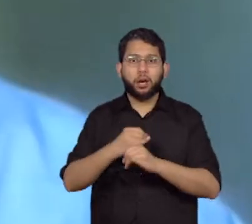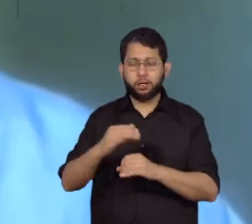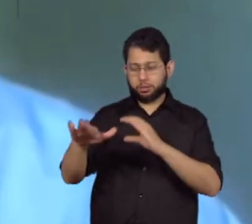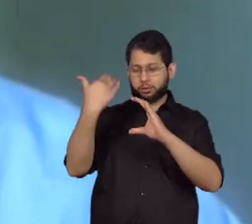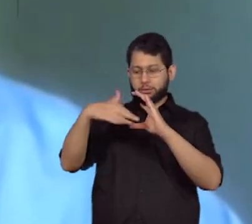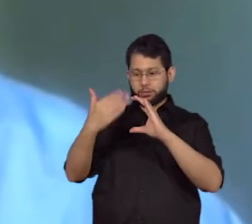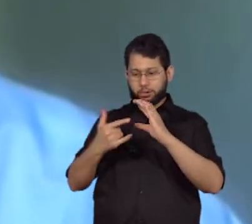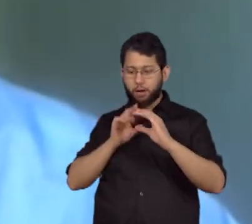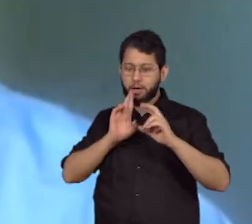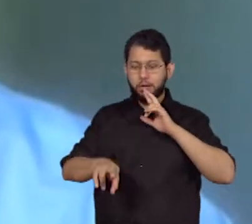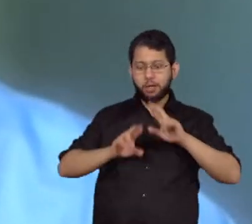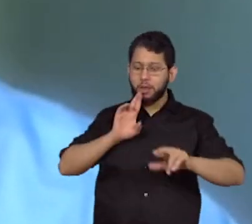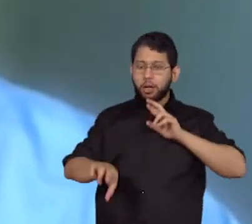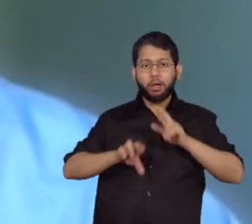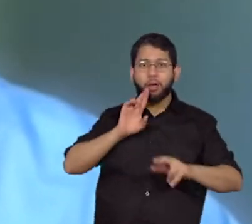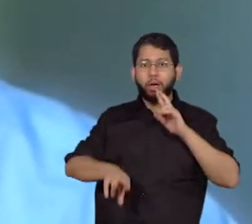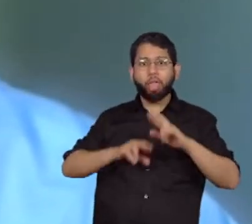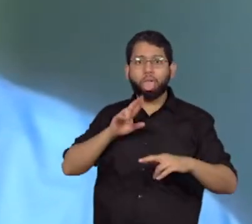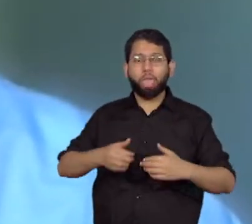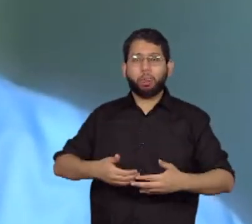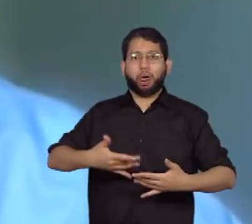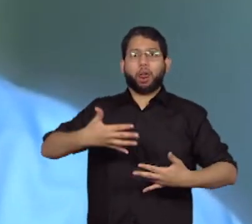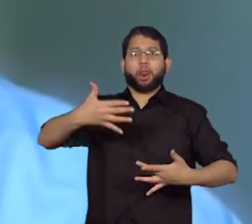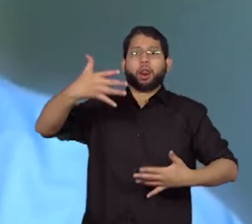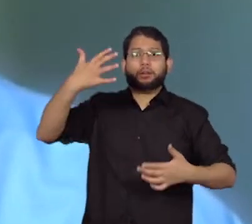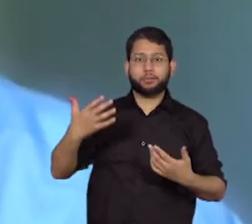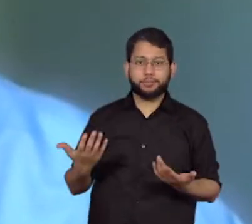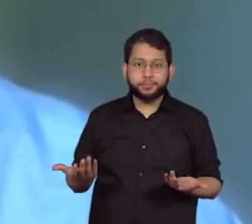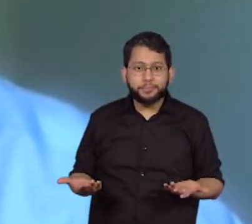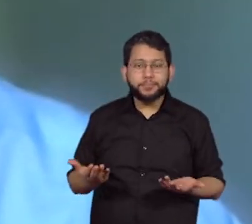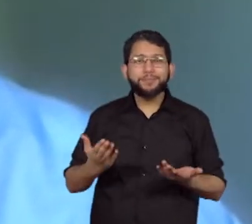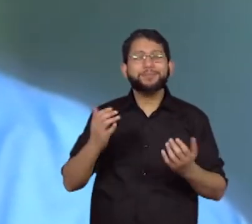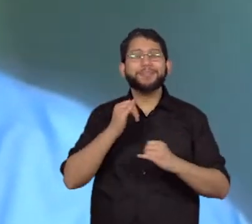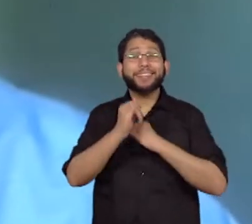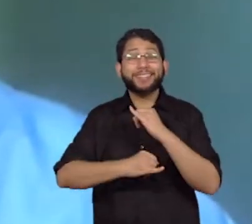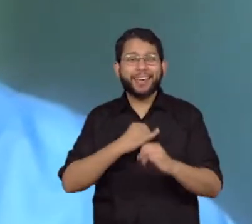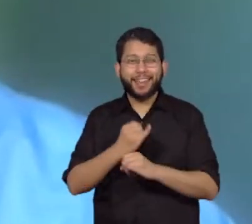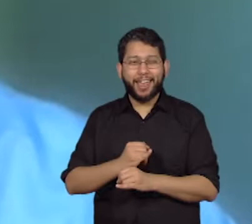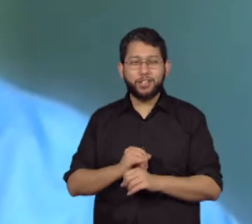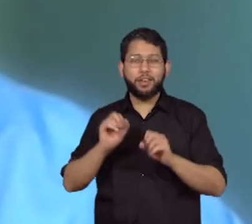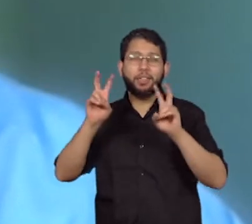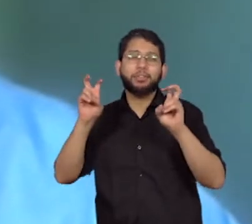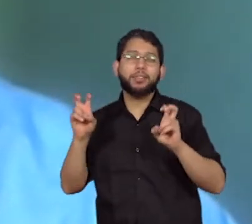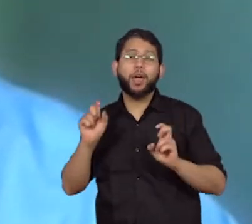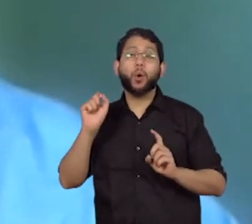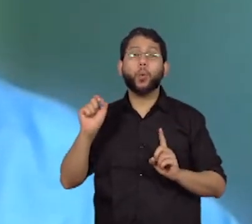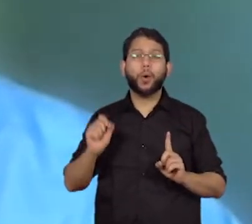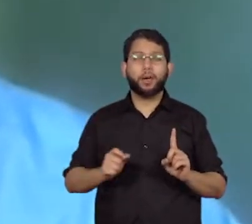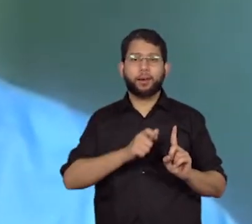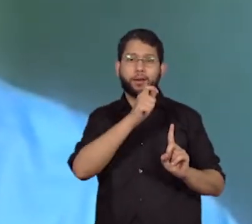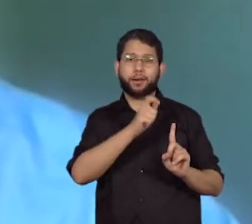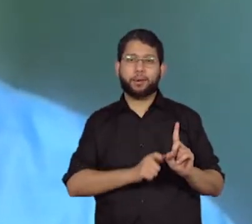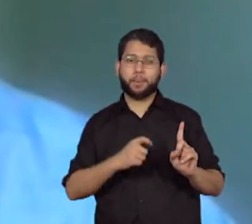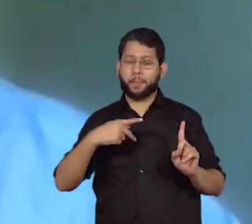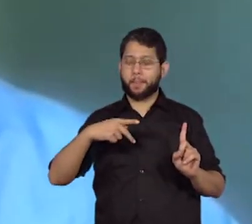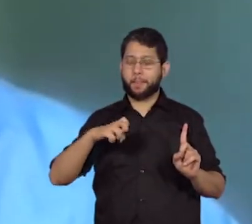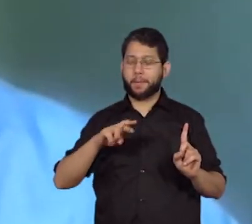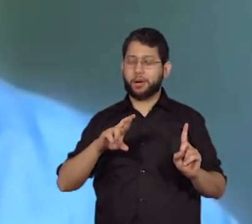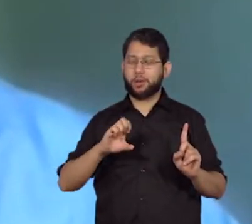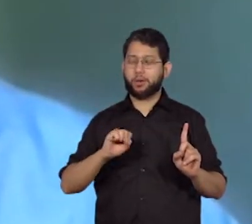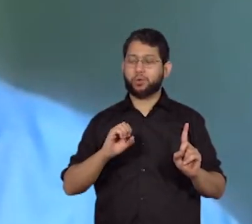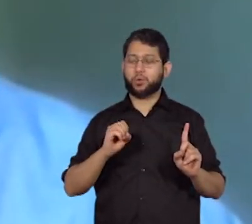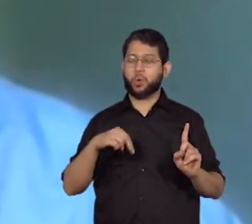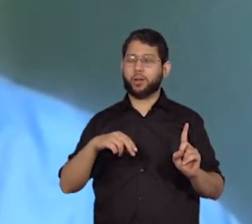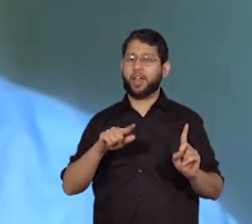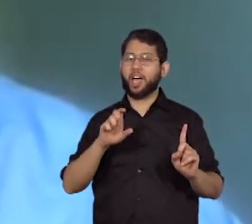rápido. É que na internet a gente agora tem um personagem, né, que é mais atuante. Ele sempre existiu, mas